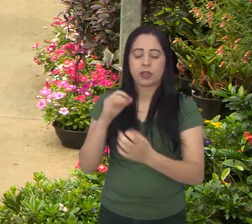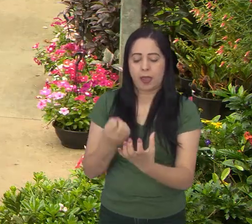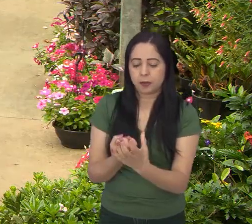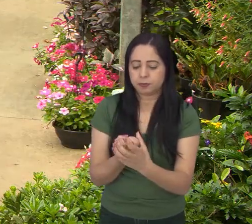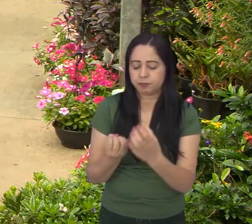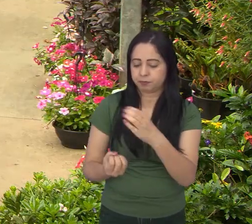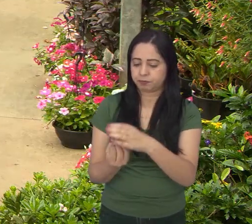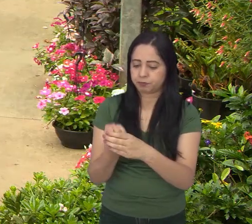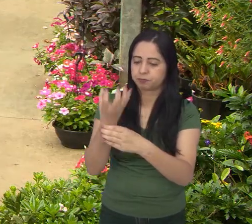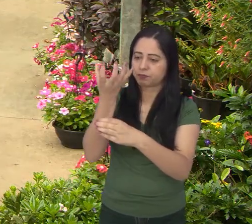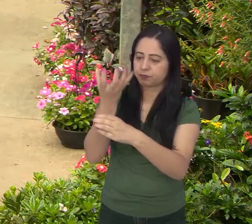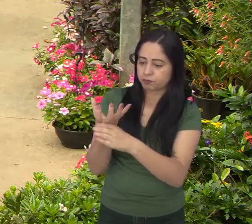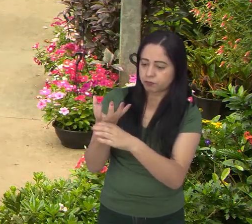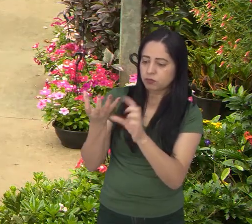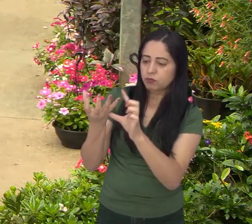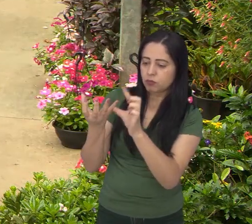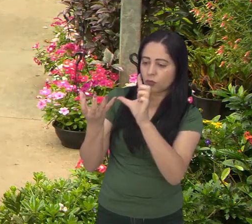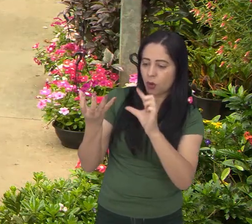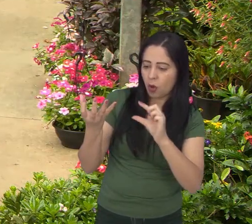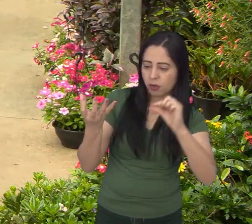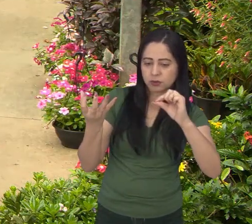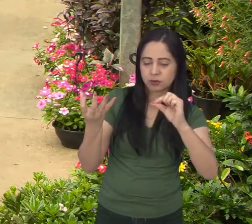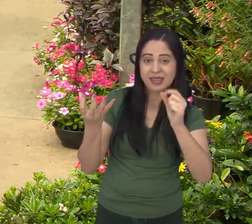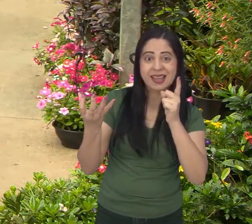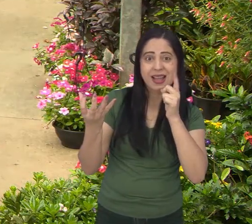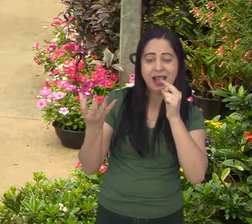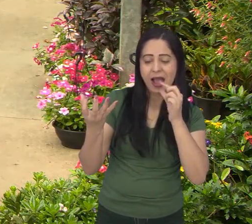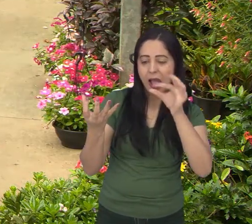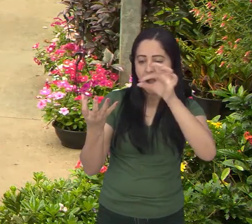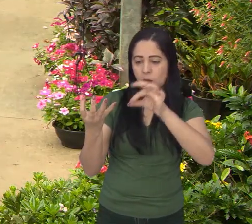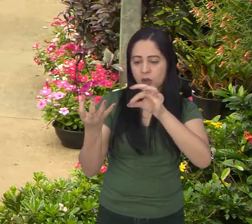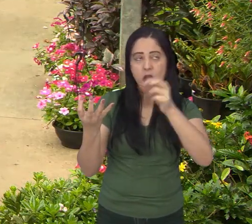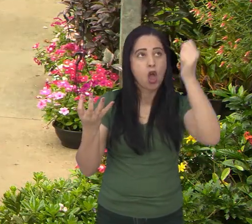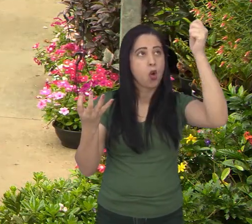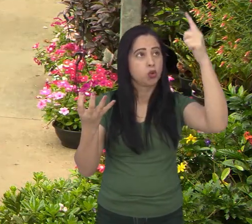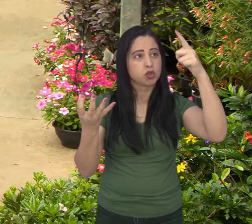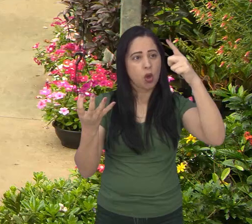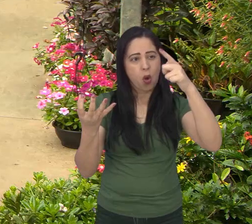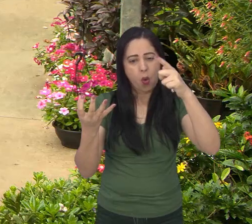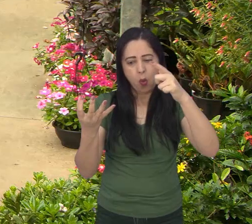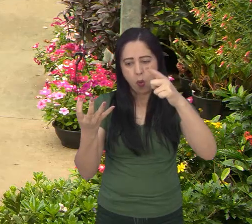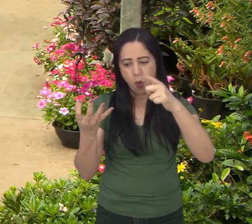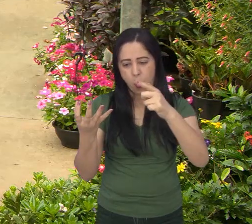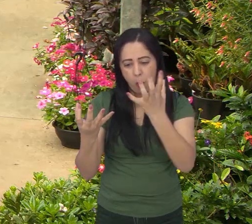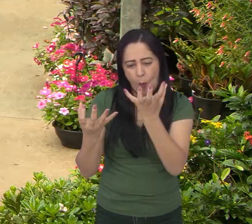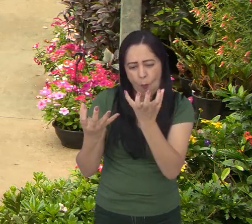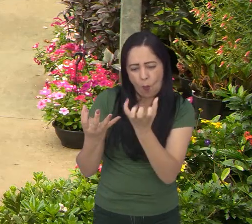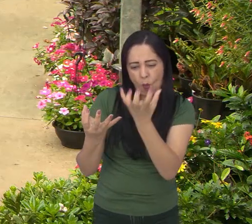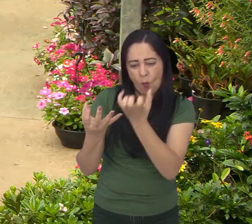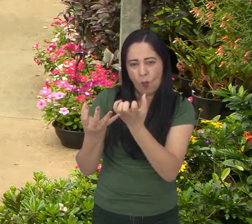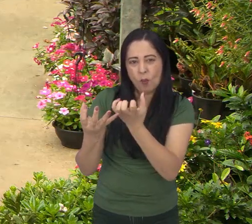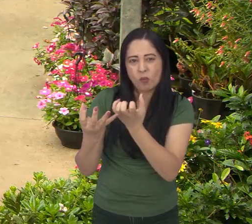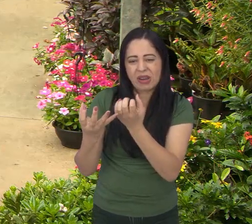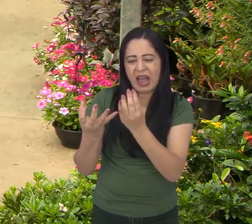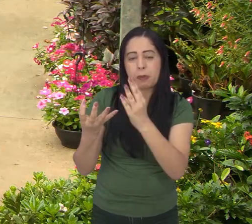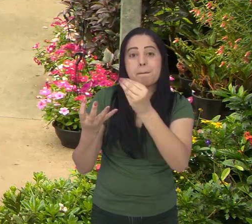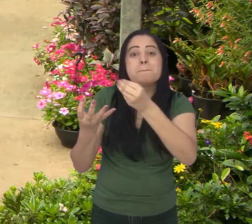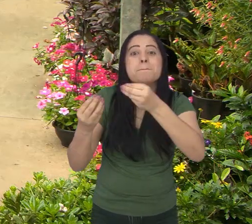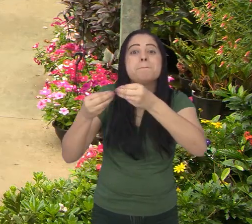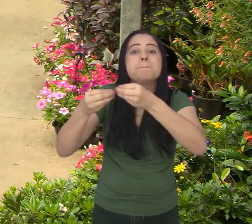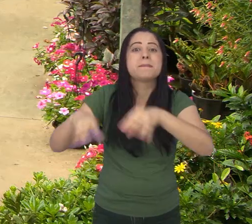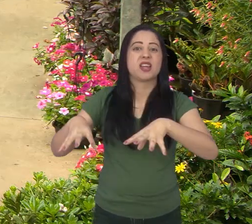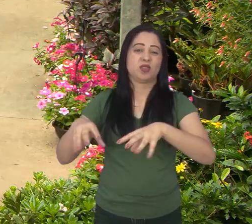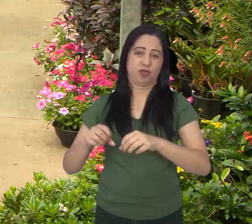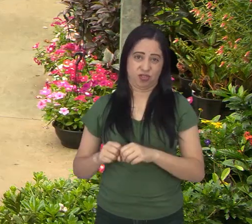quando eu rego, a água cai na folha e ela fica em cima. O raio solar atravessa aquela gota e queima a folha. Então,